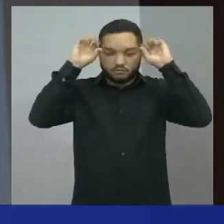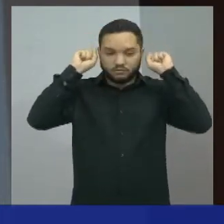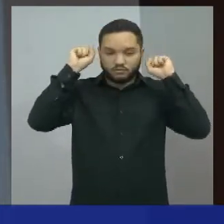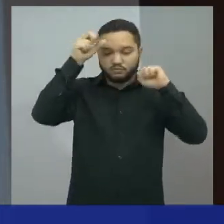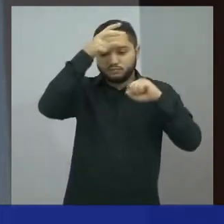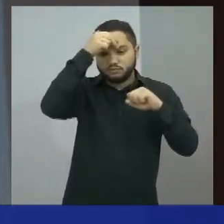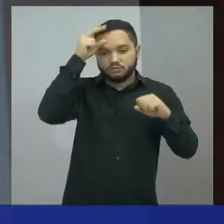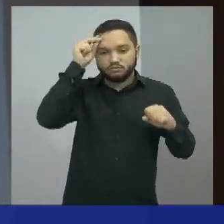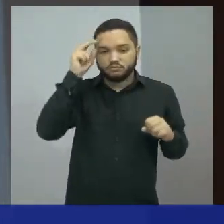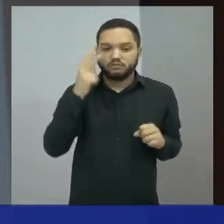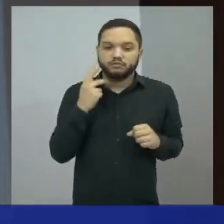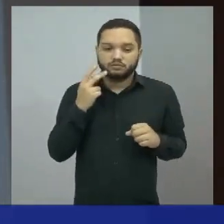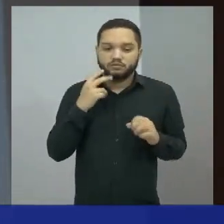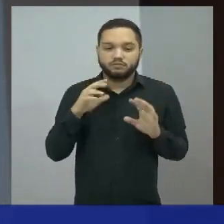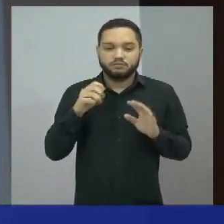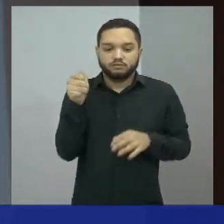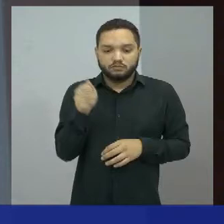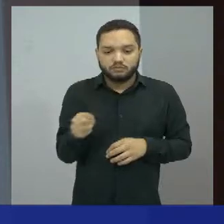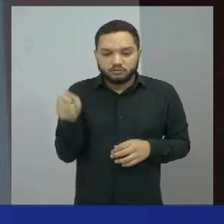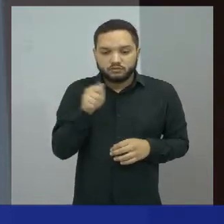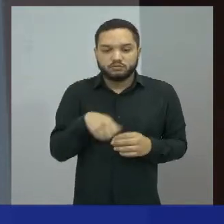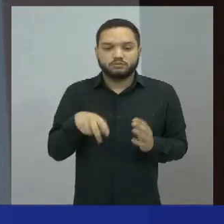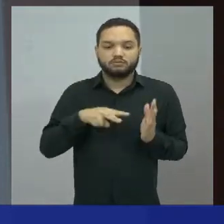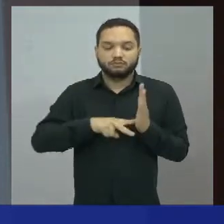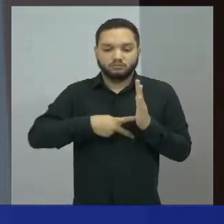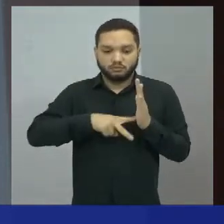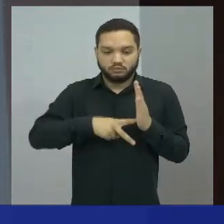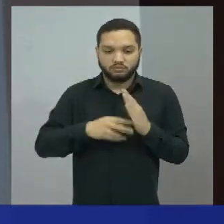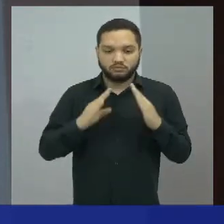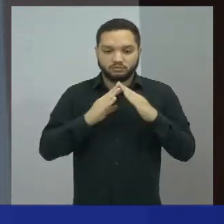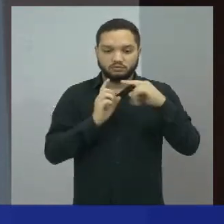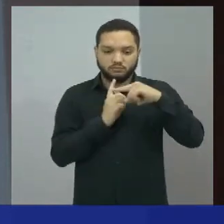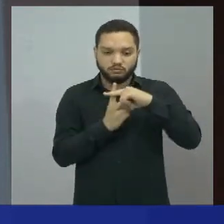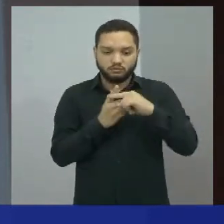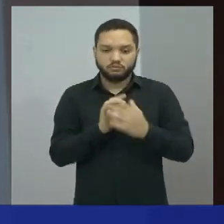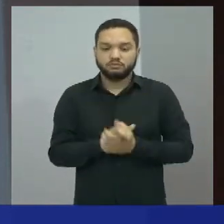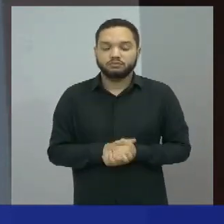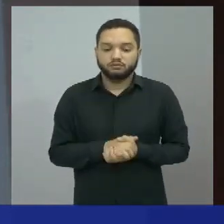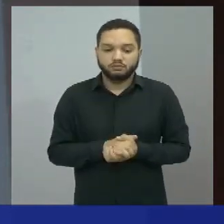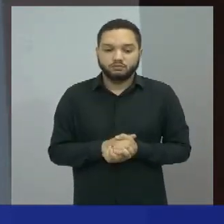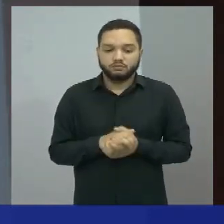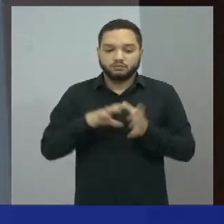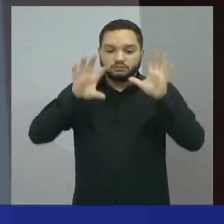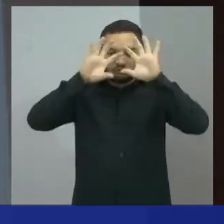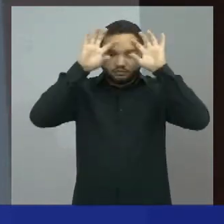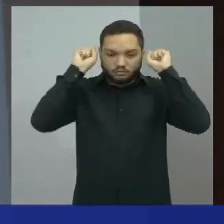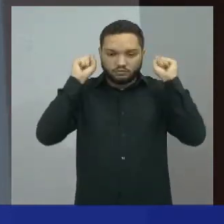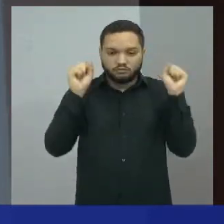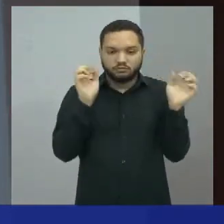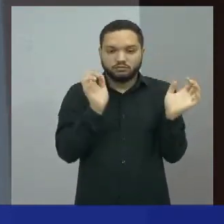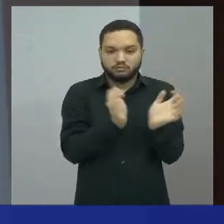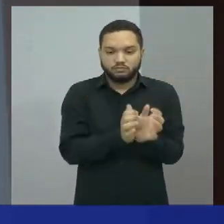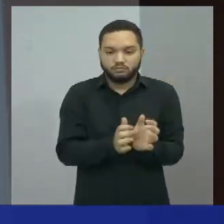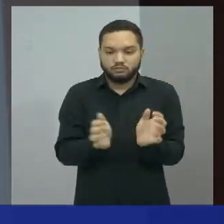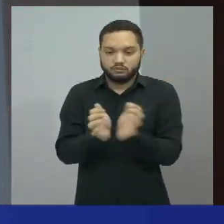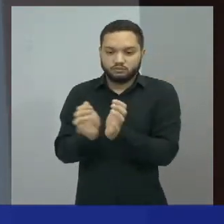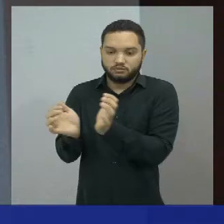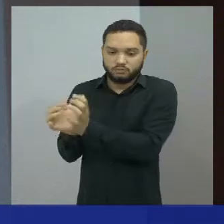municipais, as associações, os sindicatos, as igrejas, os conselhos de classe,